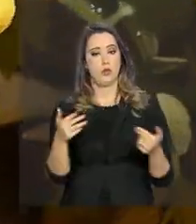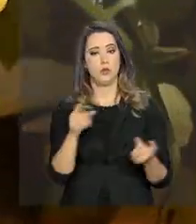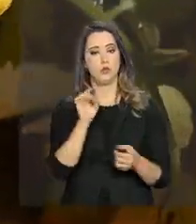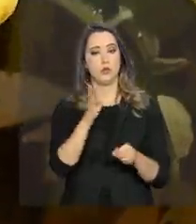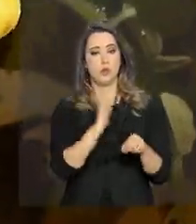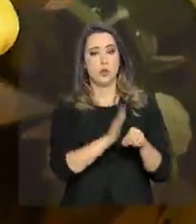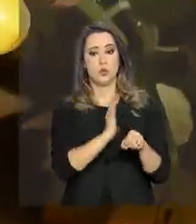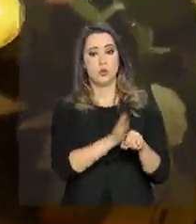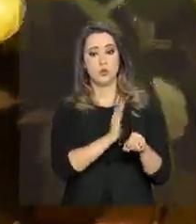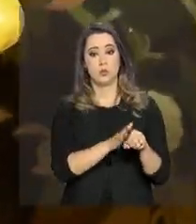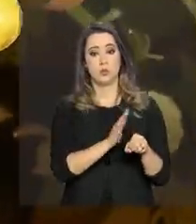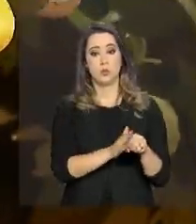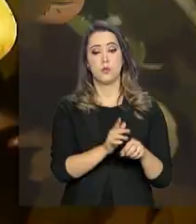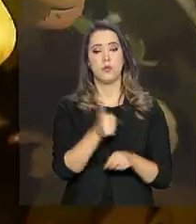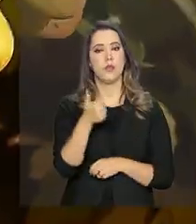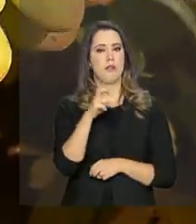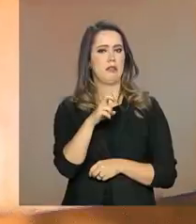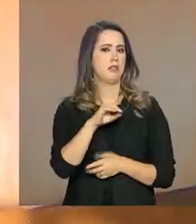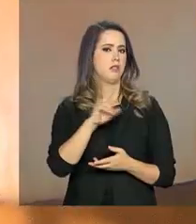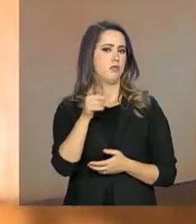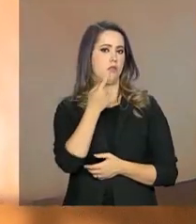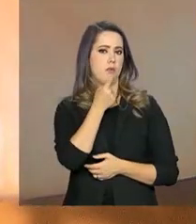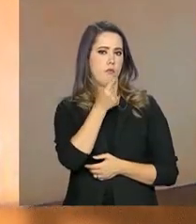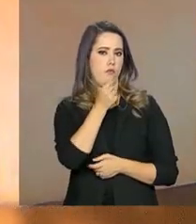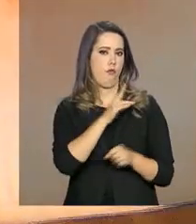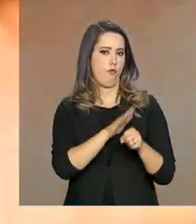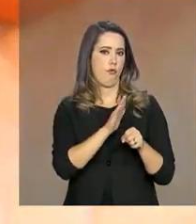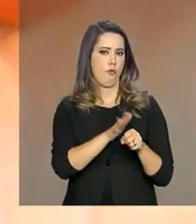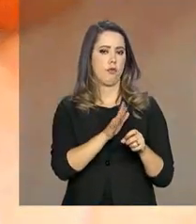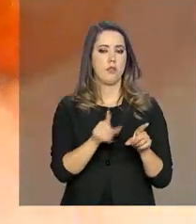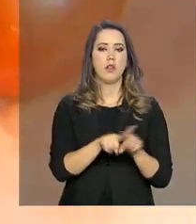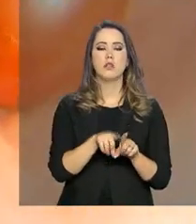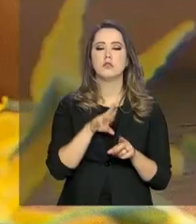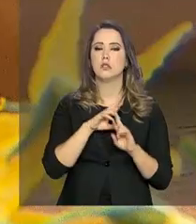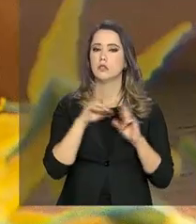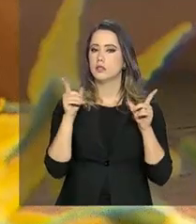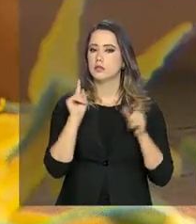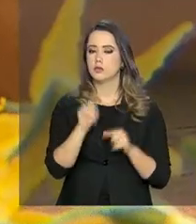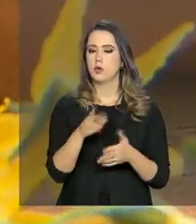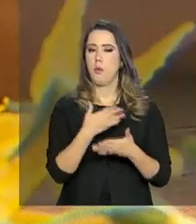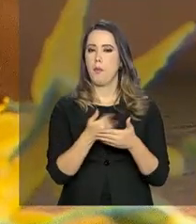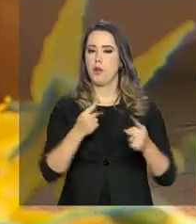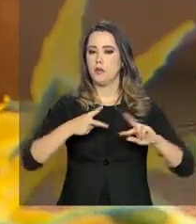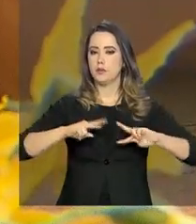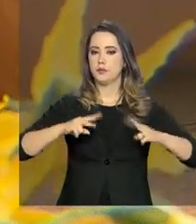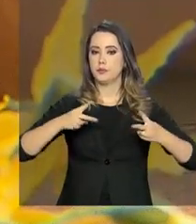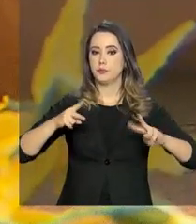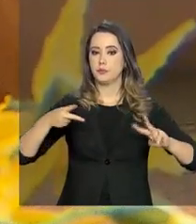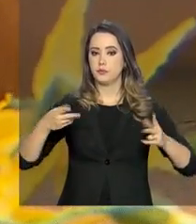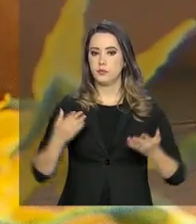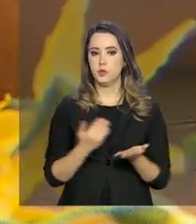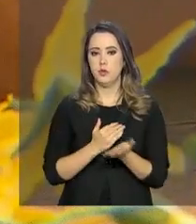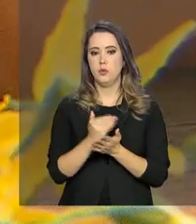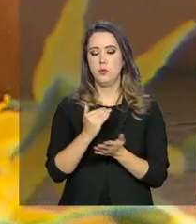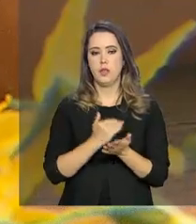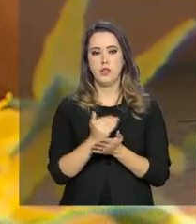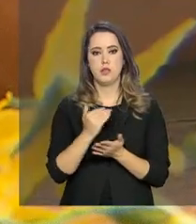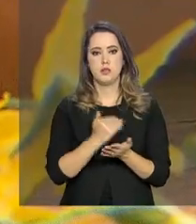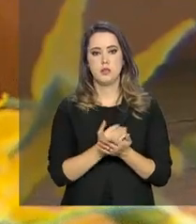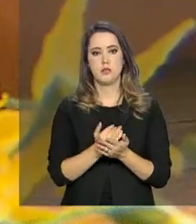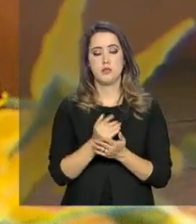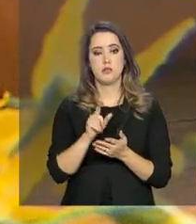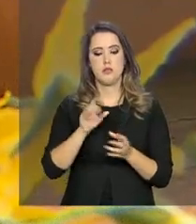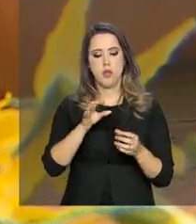tomates são cerca de 15 variedades o melhoramento genético dos tomates começa com a coleta manual do pólen de uma